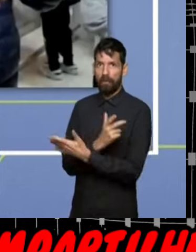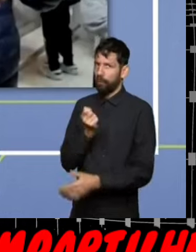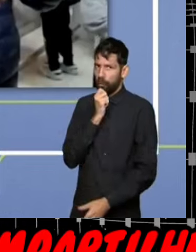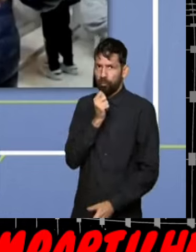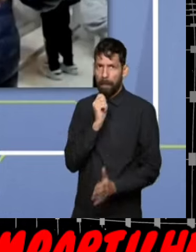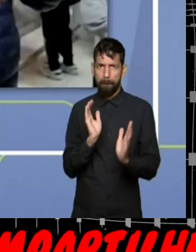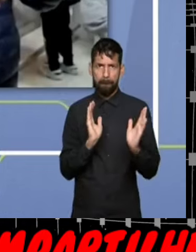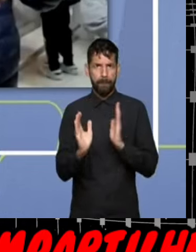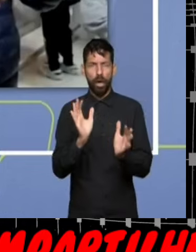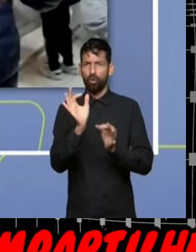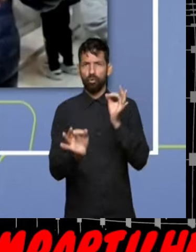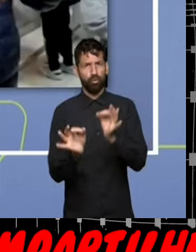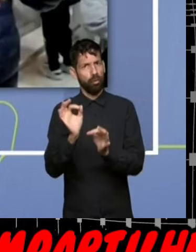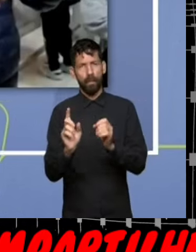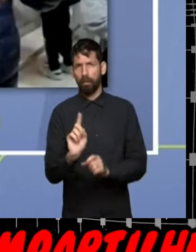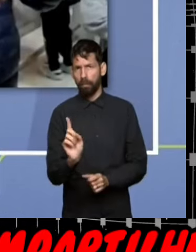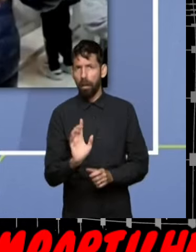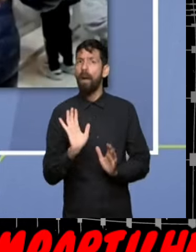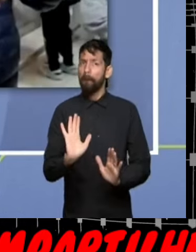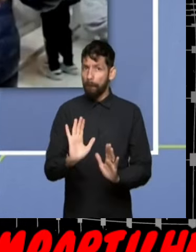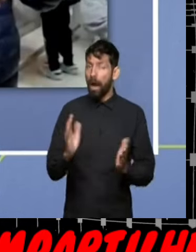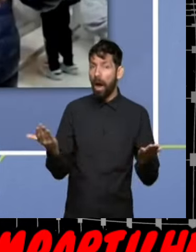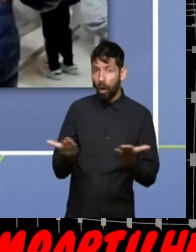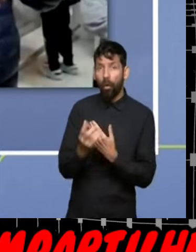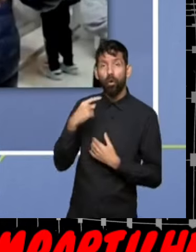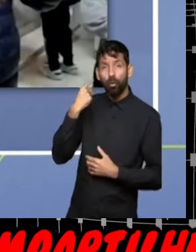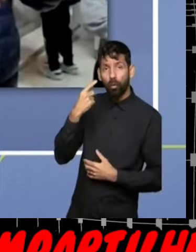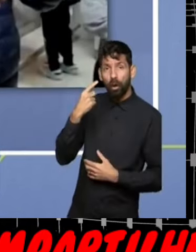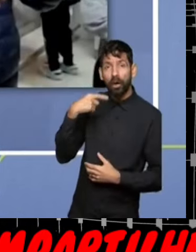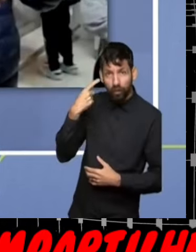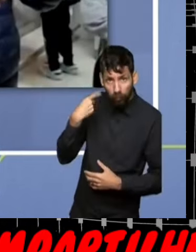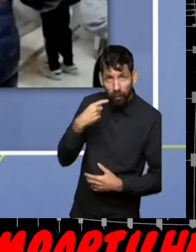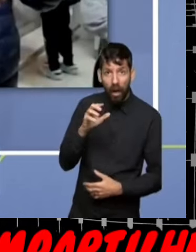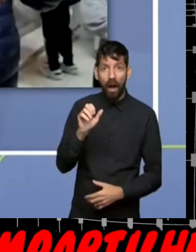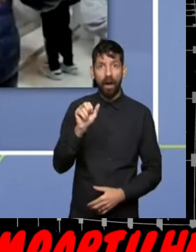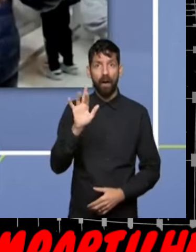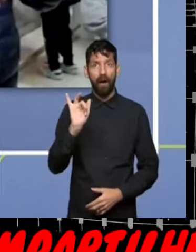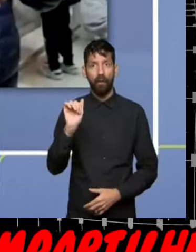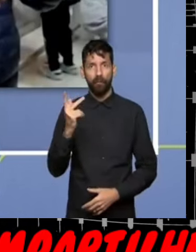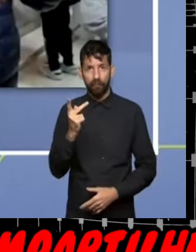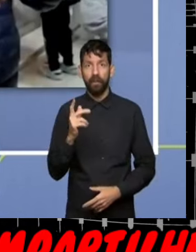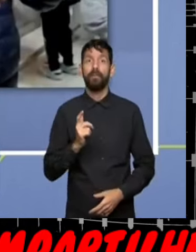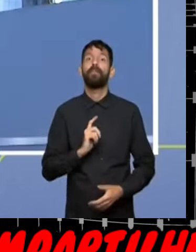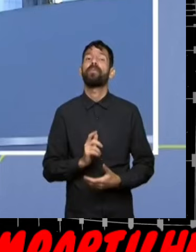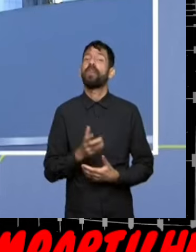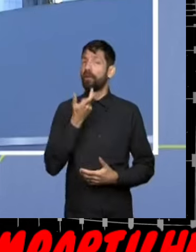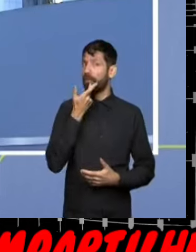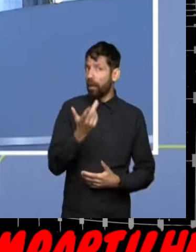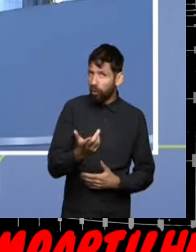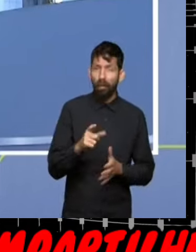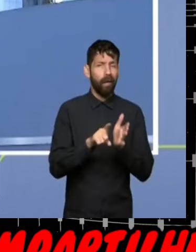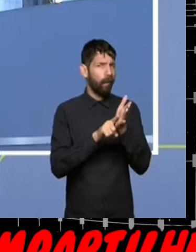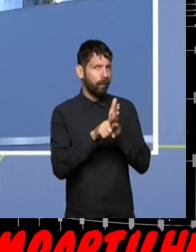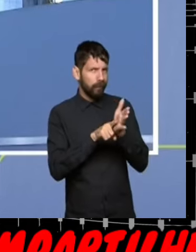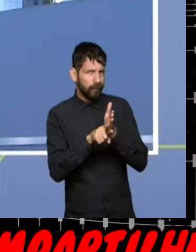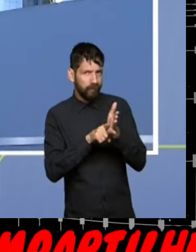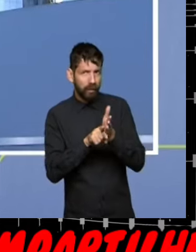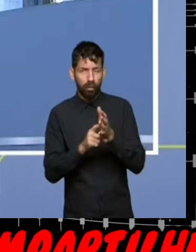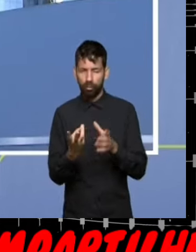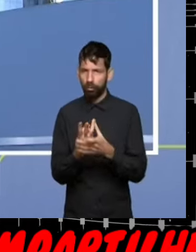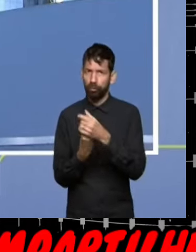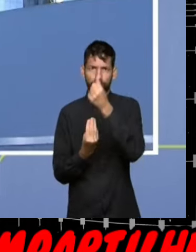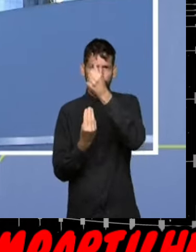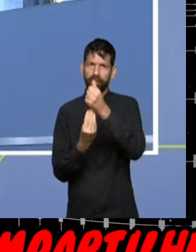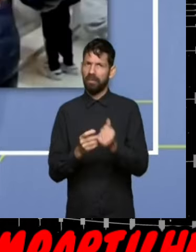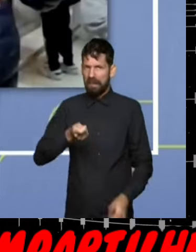há prazo para o julgamento do caso. Em nota, o advogado Ralph Tortima disse que a investigação contra o trio